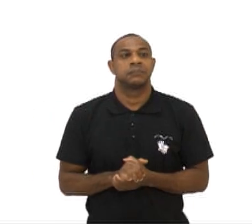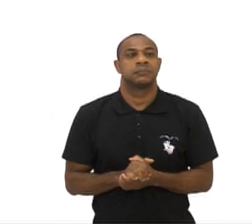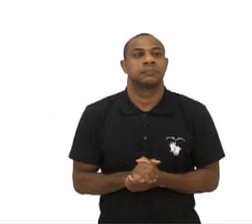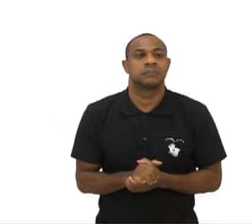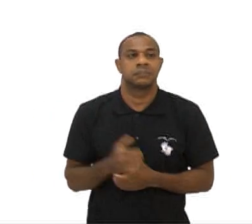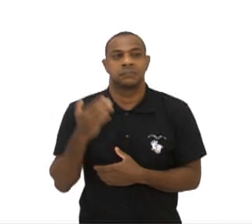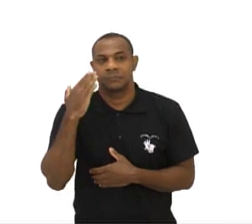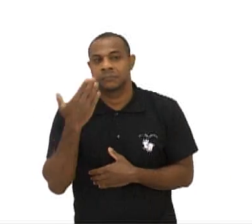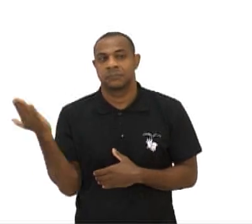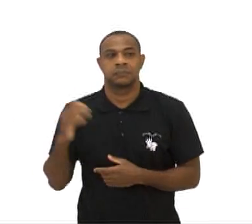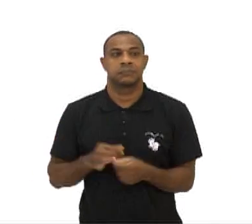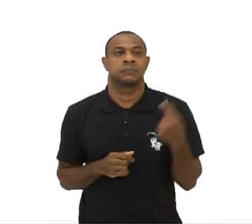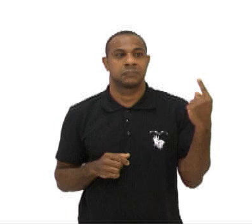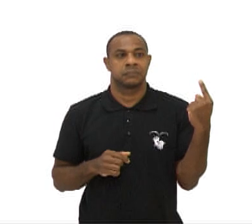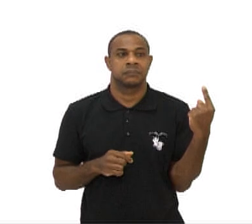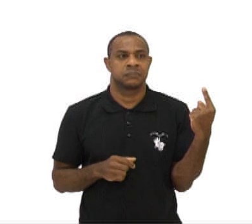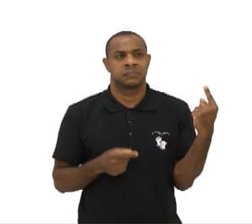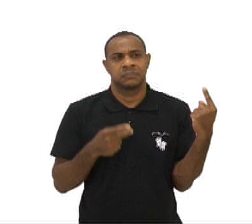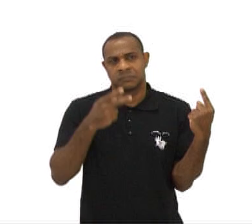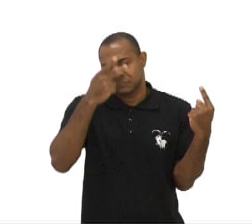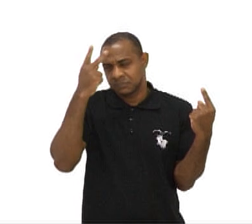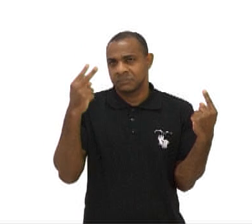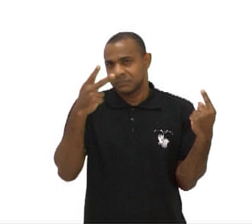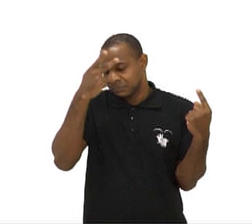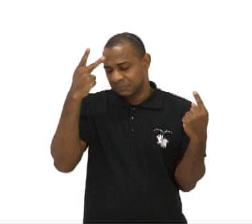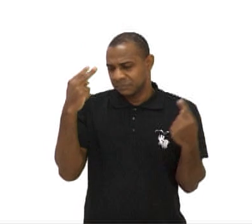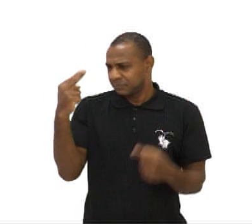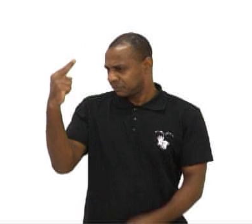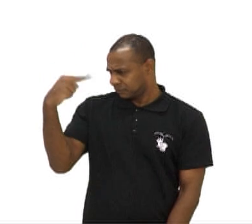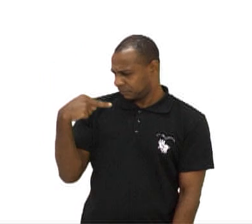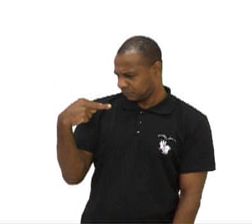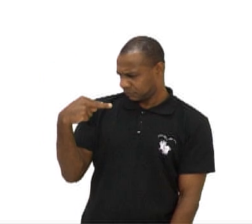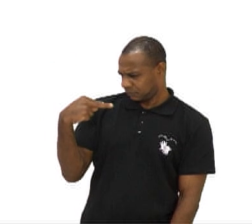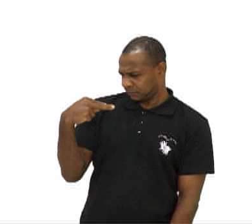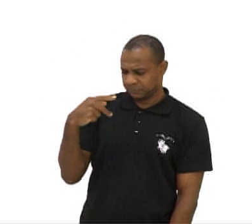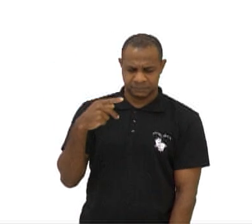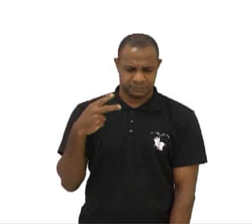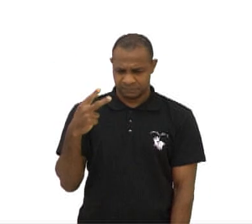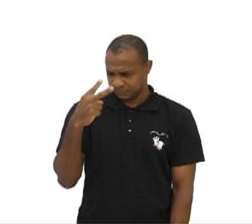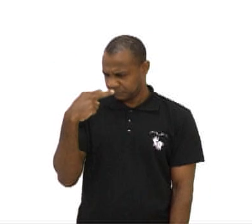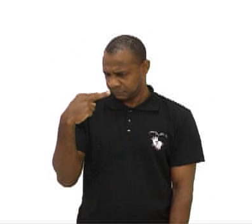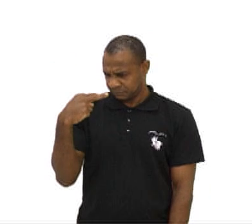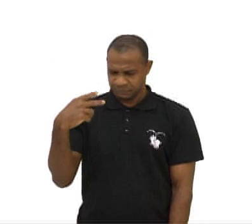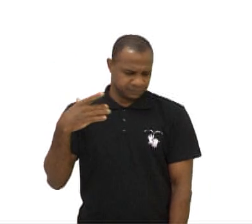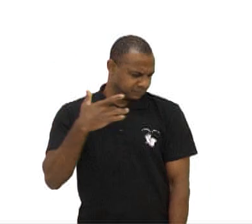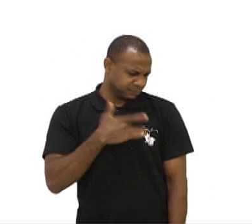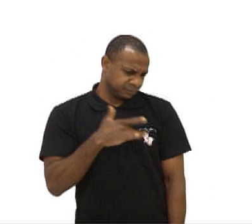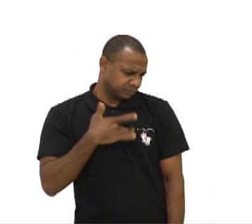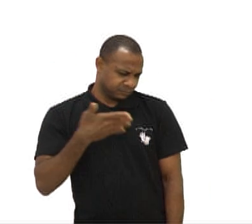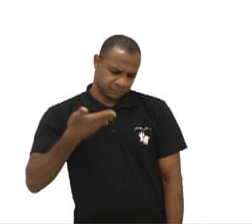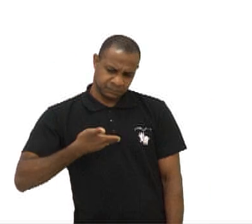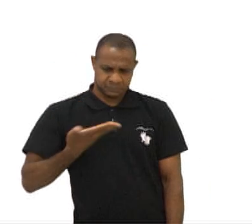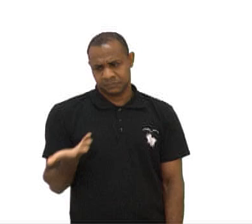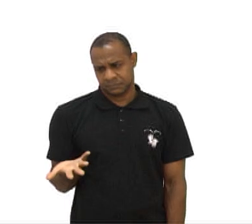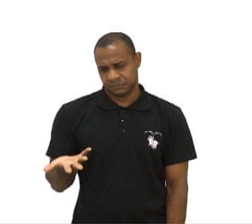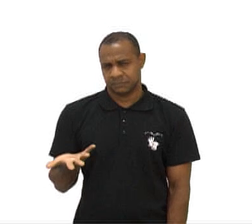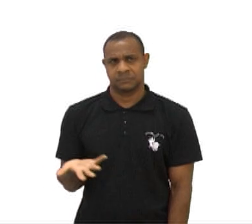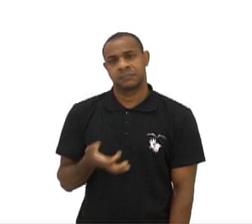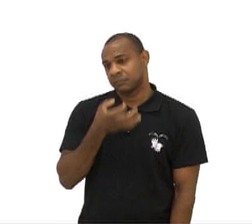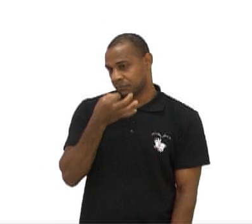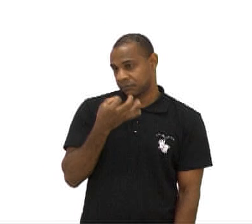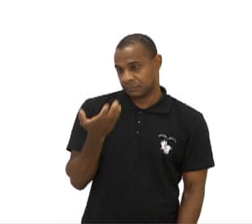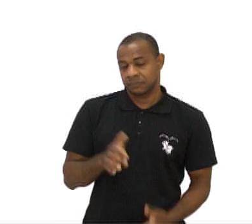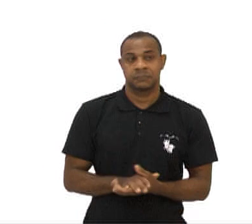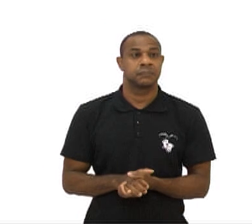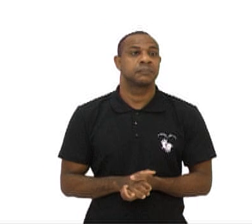a primeira frase, que diz: as pessoas me olhavam como se eu fosse uma coitadinha, se refere a uma opinião. E a 2, a